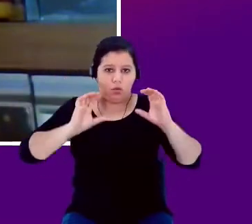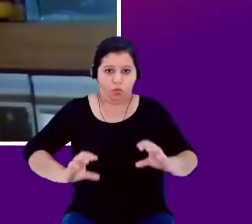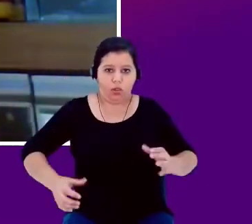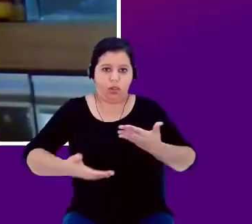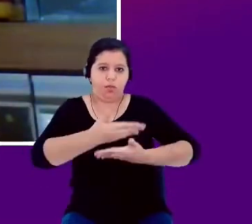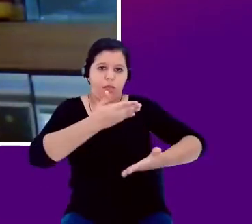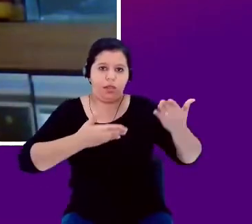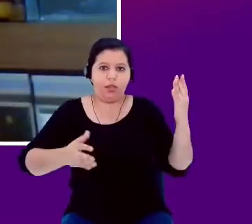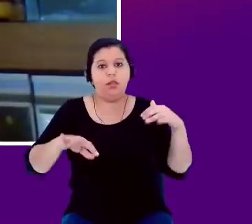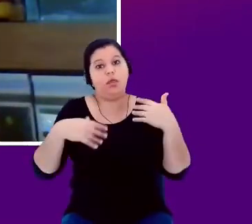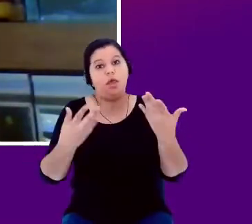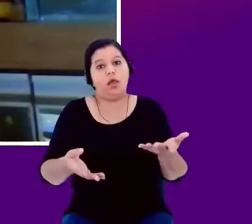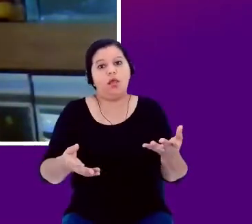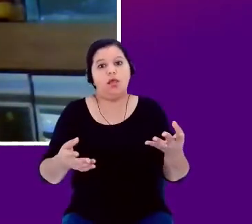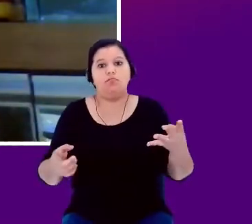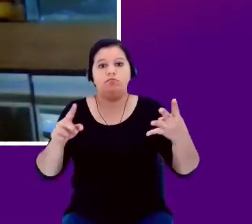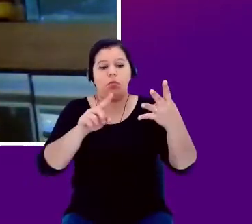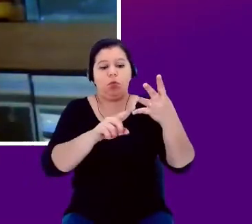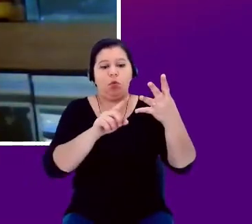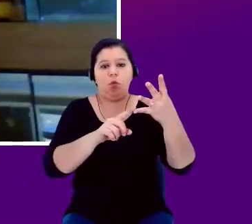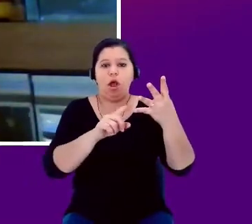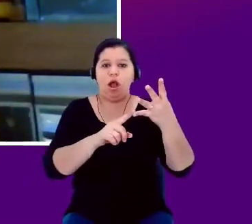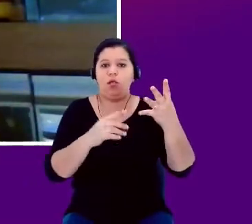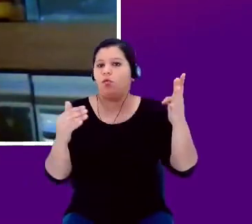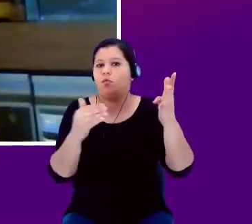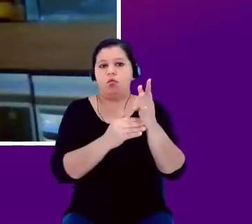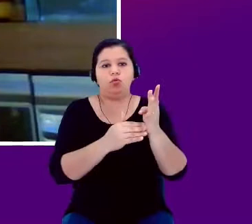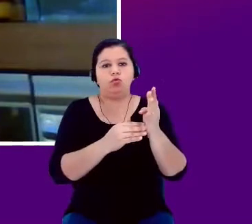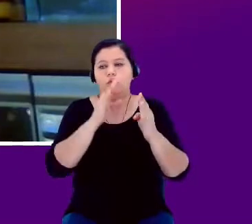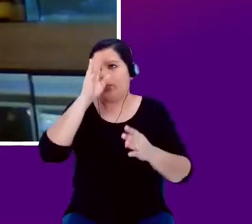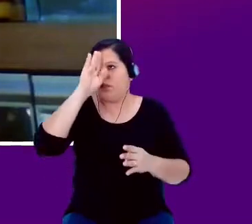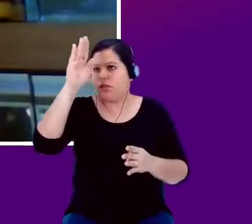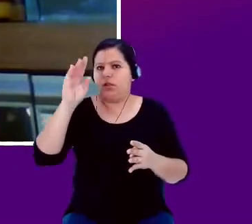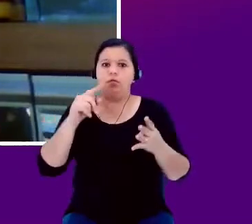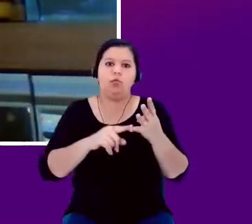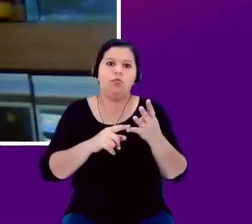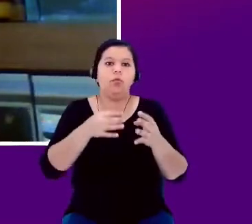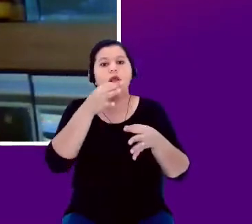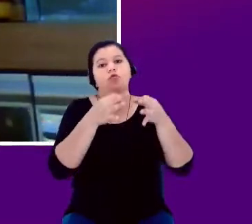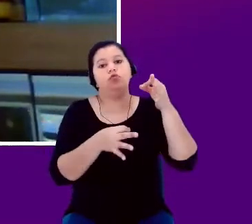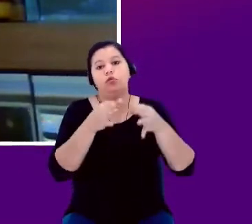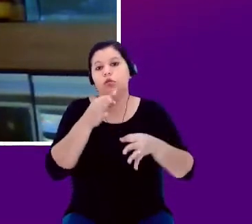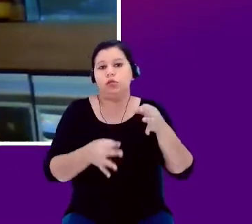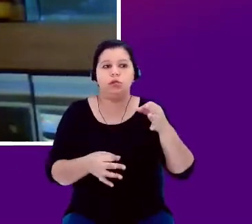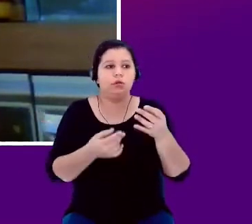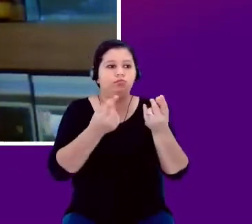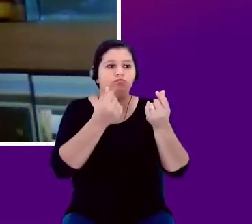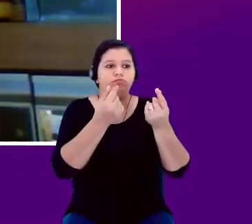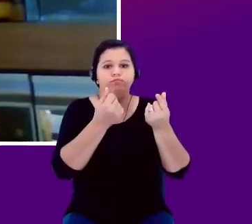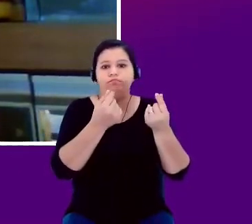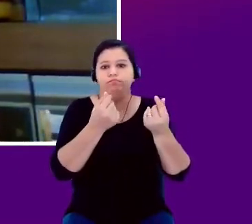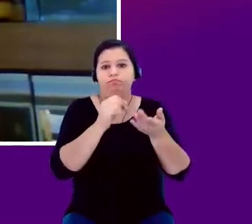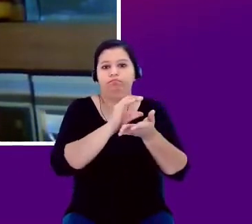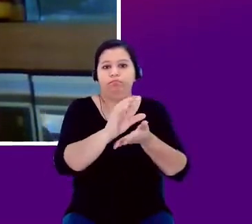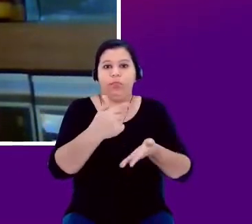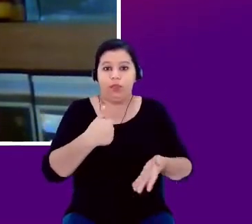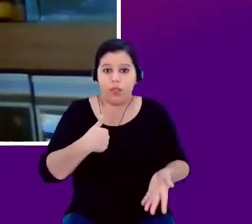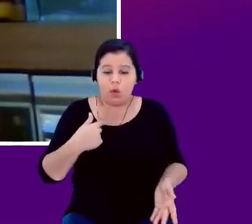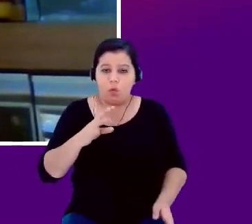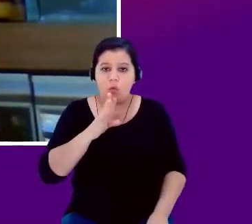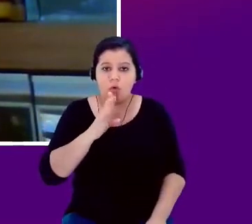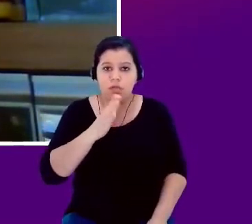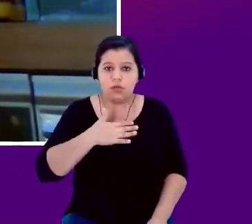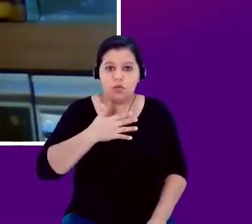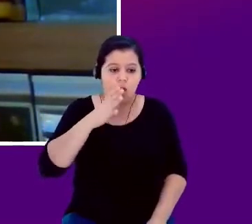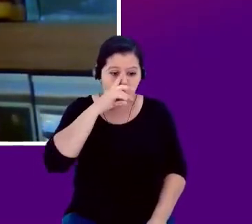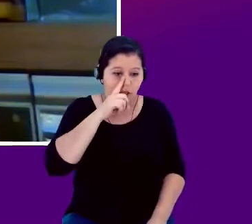no quarto e último princípio, eu gostaria de falar, que é a justiça tarifária. Se eu consigo conhecer o meu risco, ter a